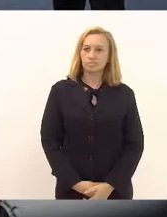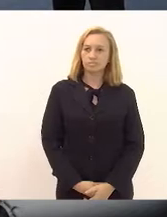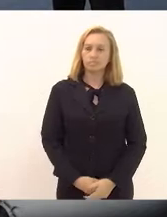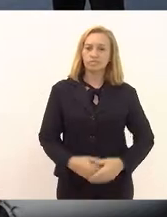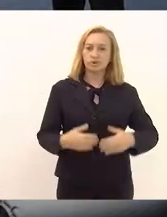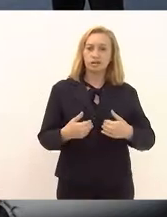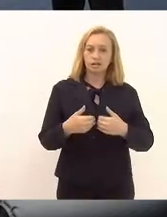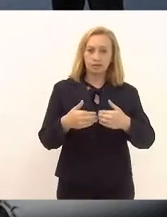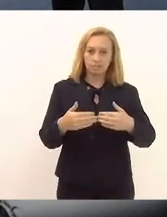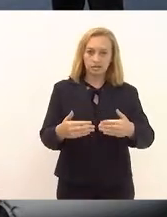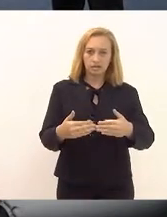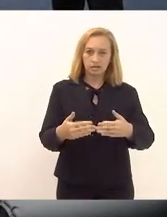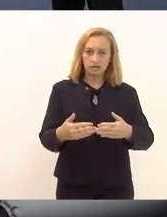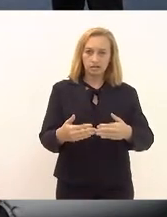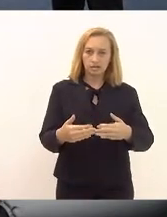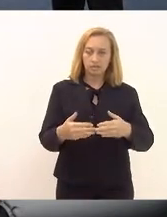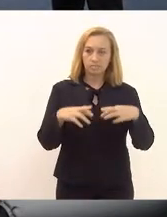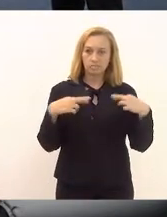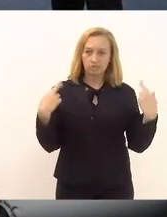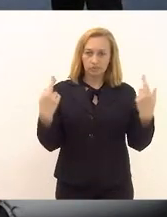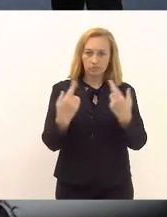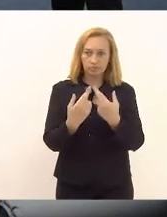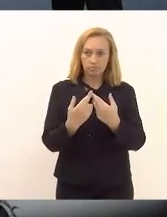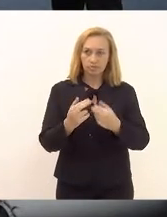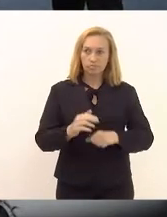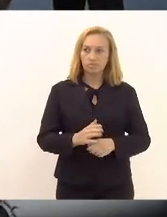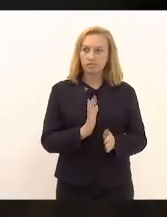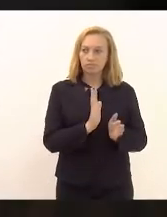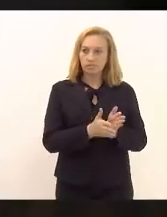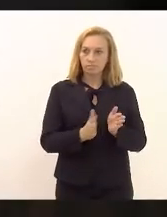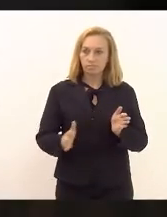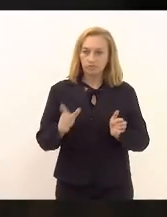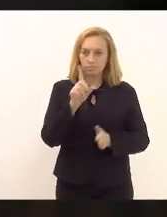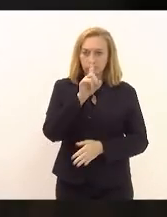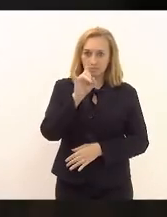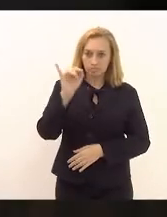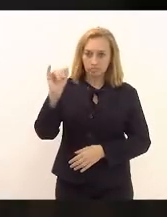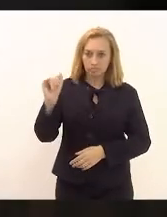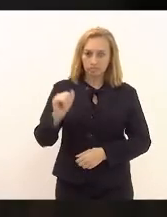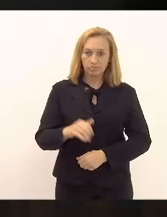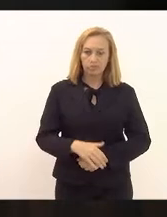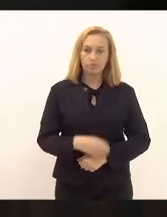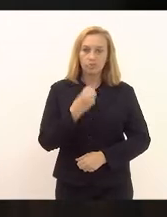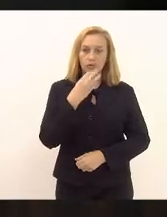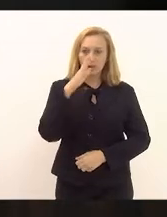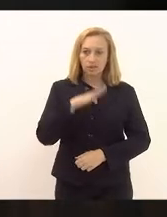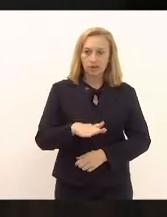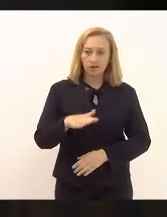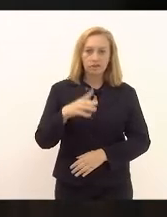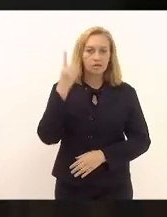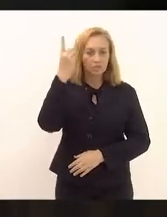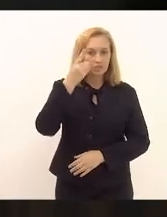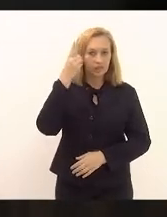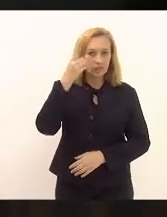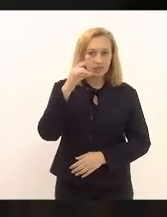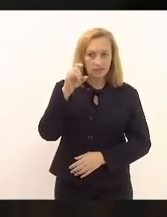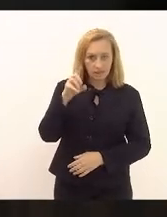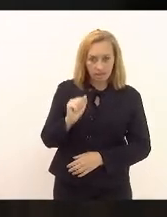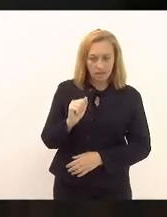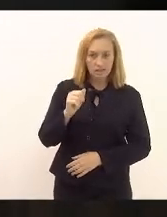Está reaberta a sessão. Passa-se a ordem do dia. Boa tarde, deputada Célia, deputada Tia Ju,